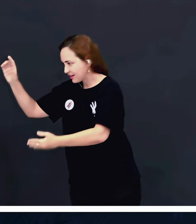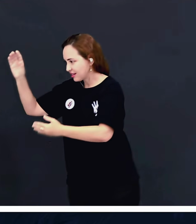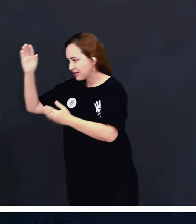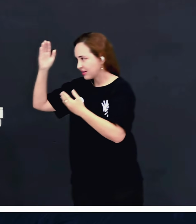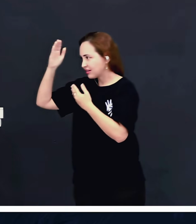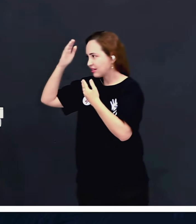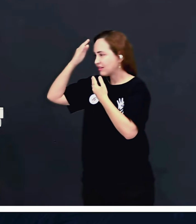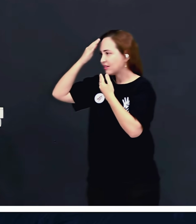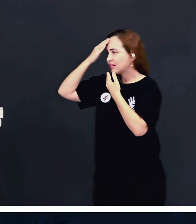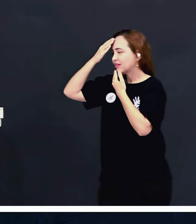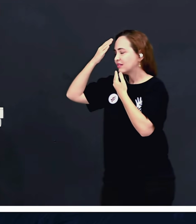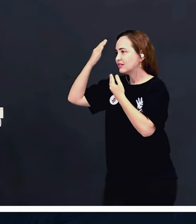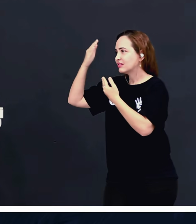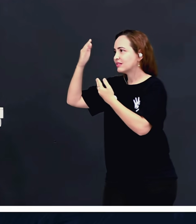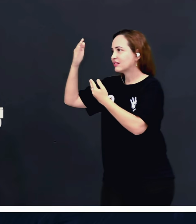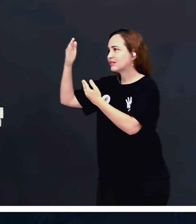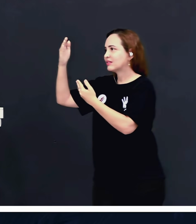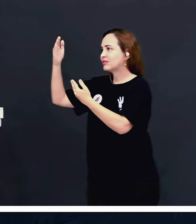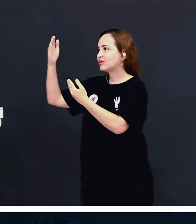e